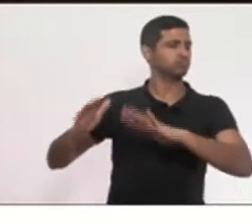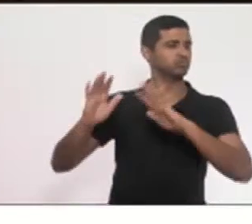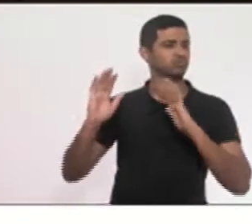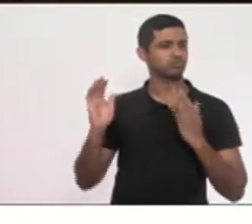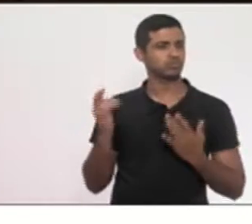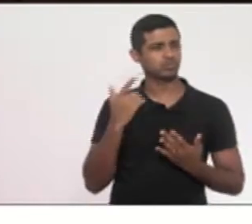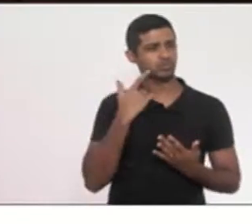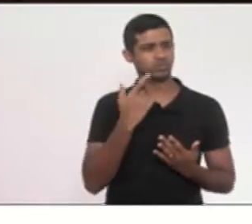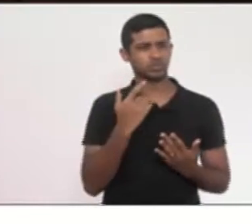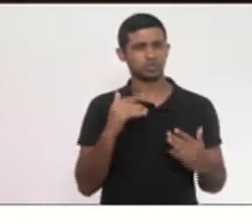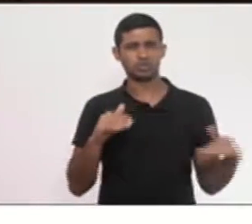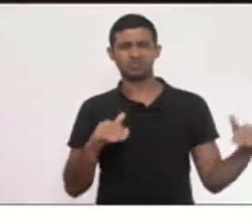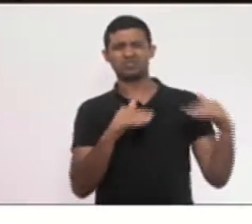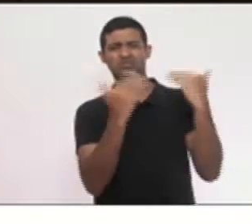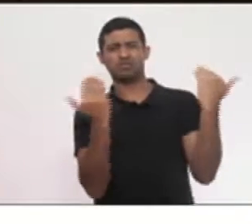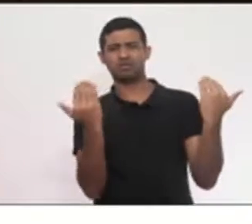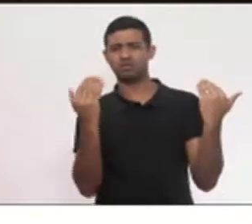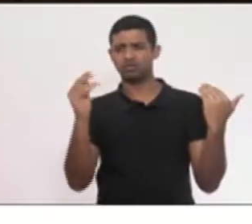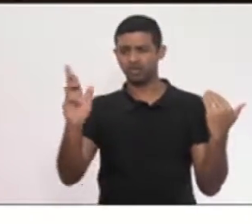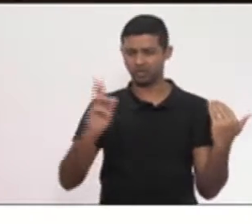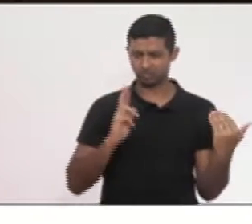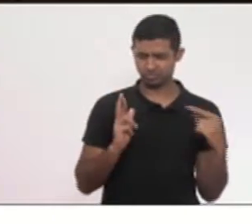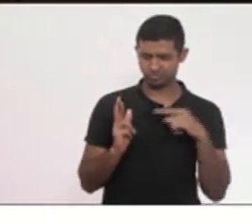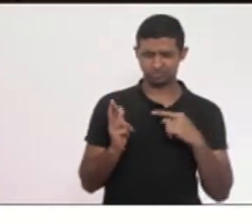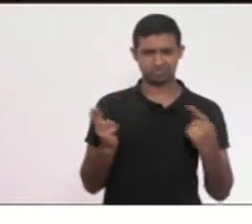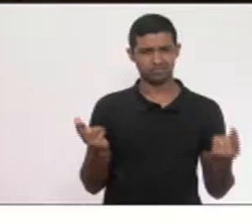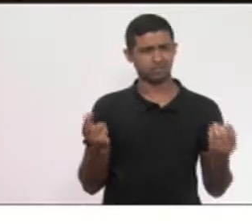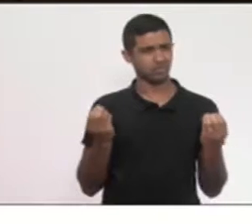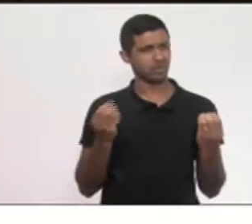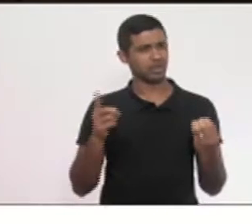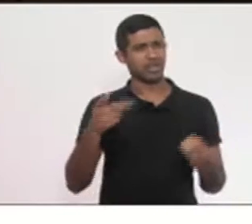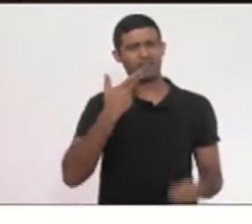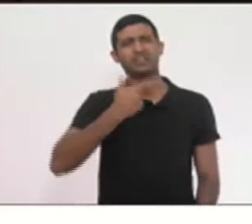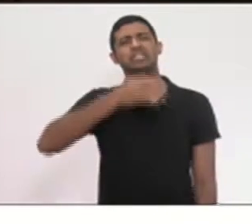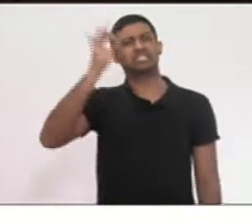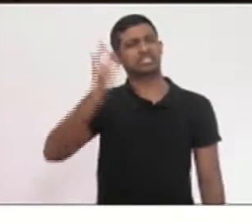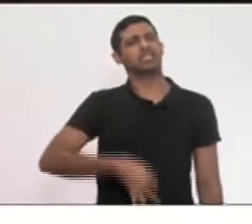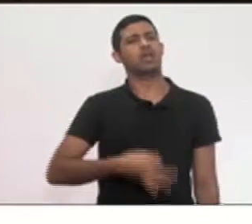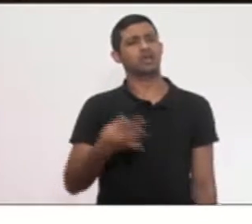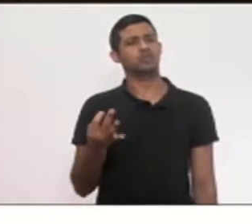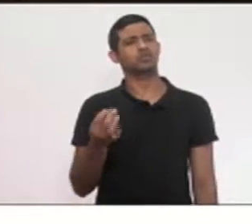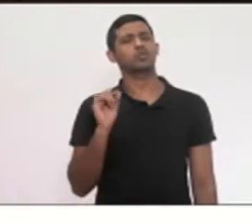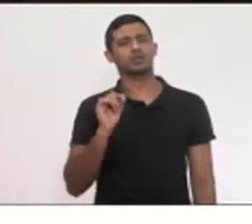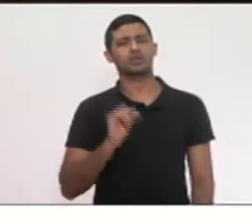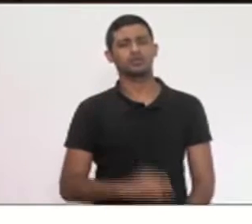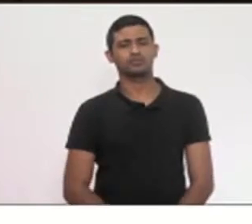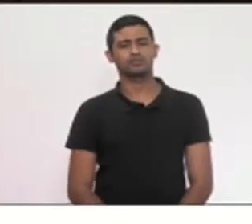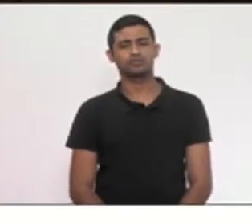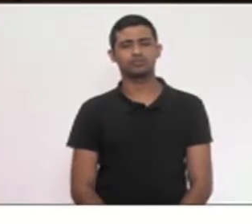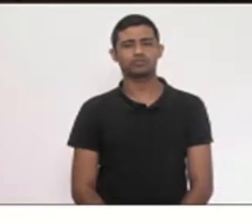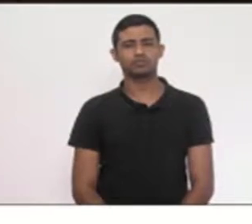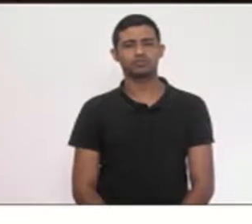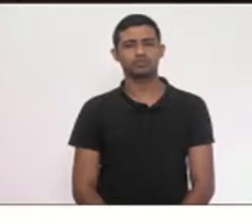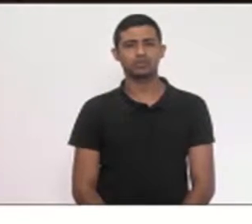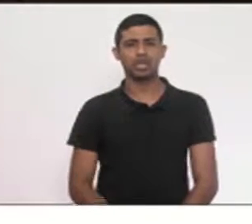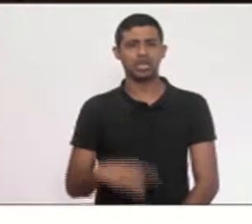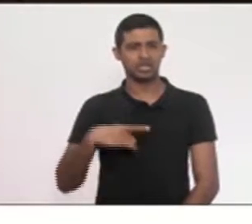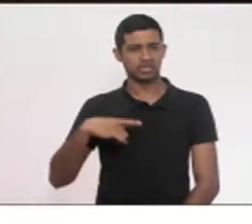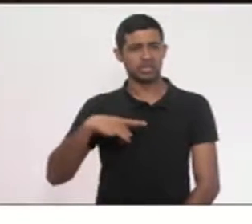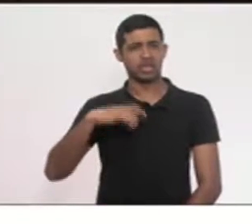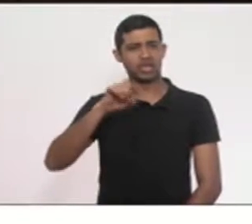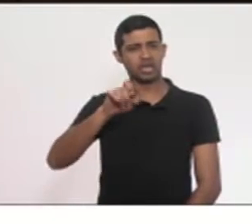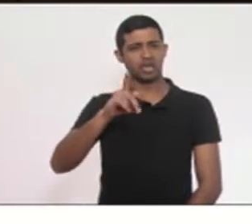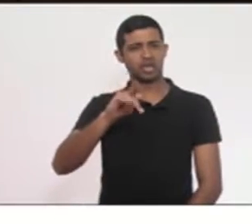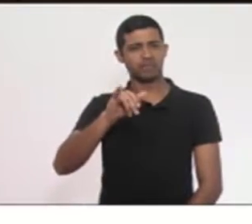porque discorda do resultado, porque ele afirma, sem base em evidências, de que existe uma epidemia de crack